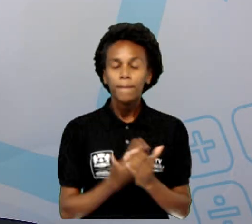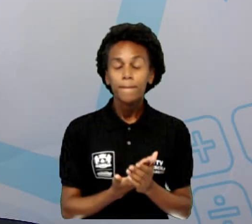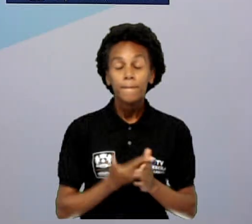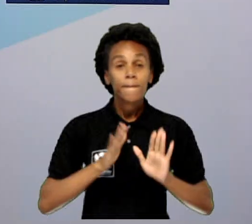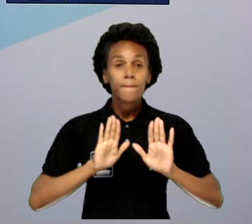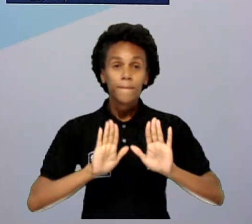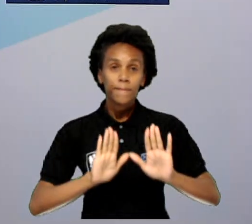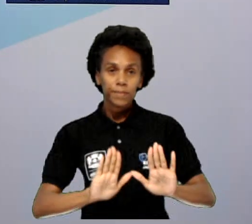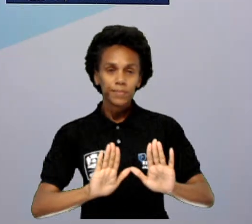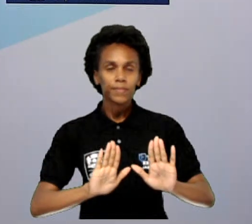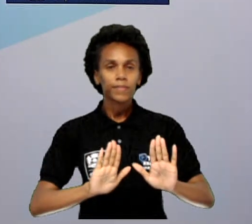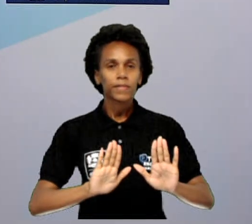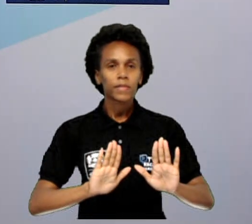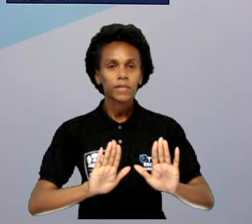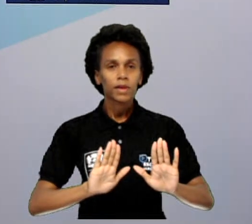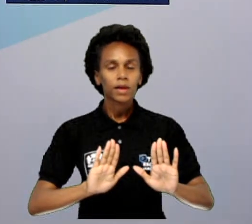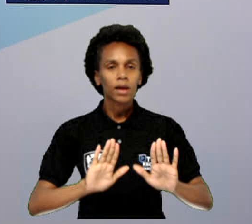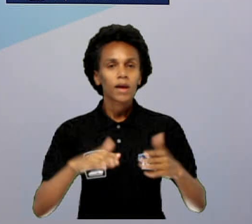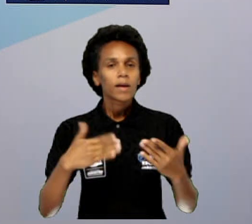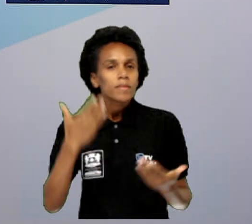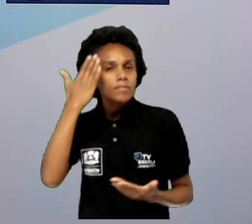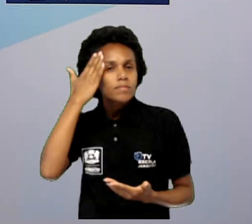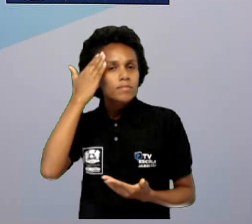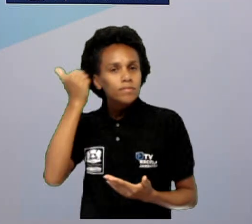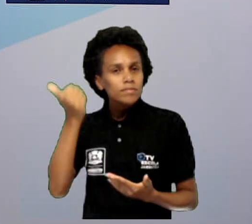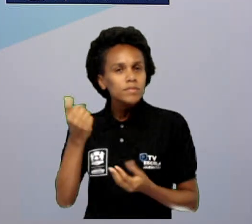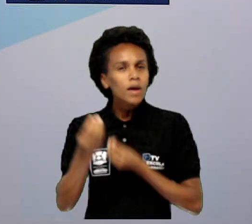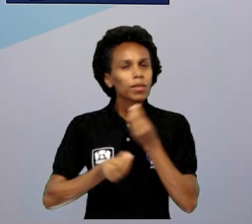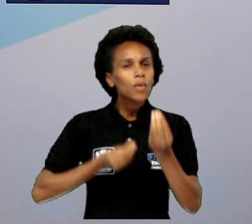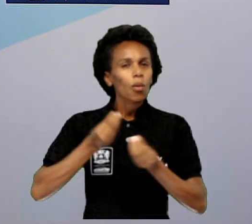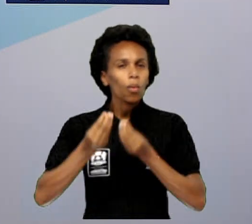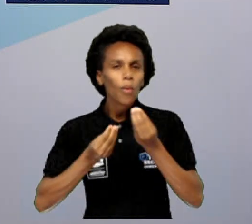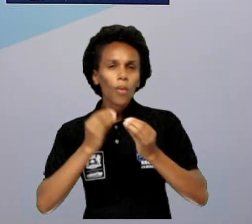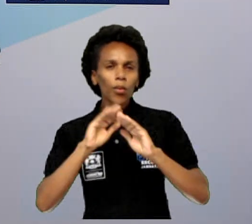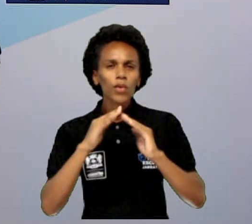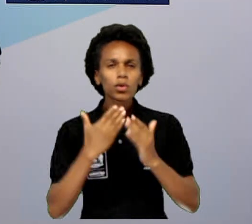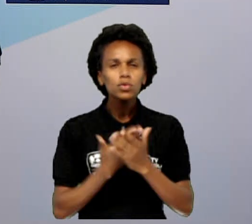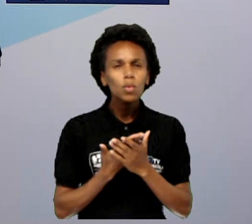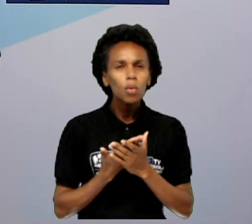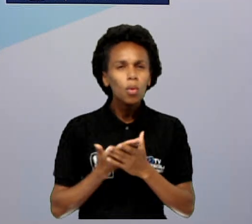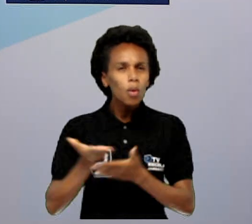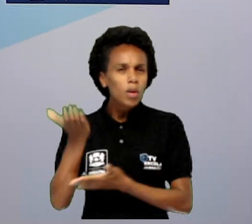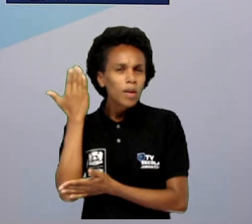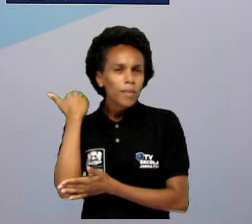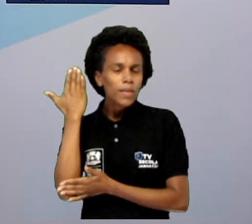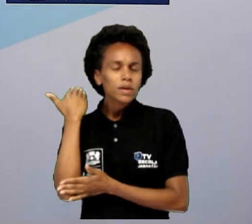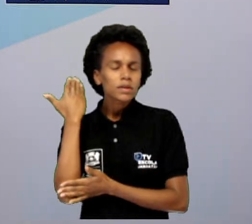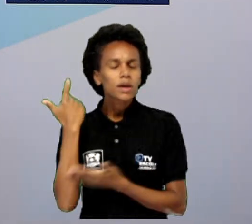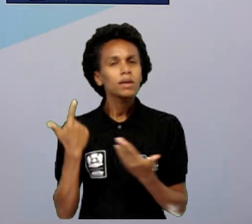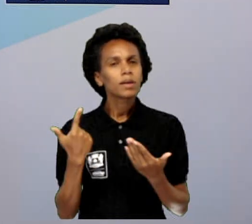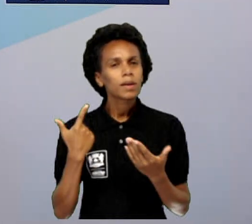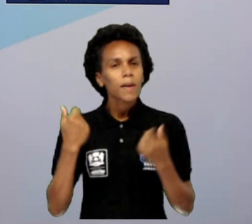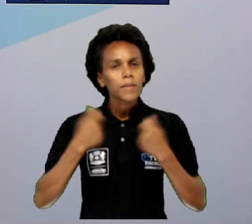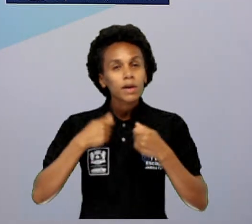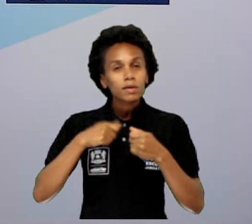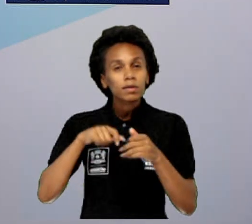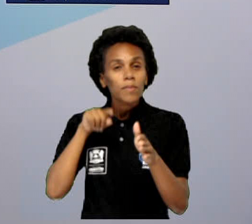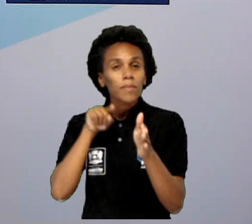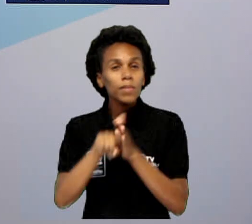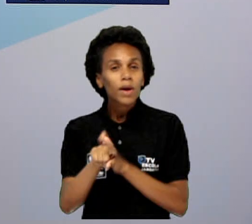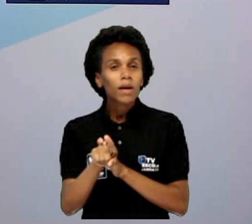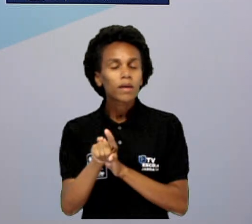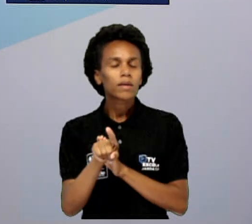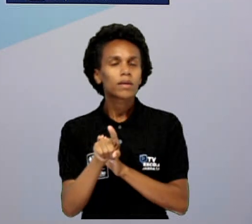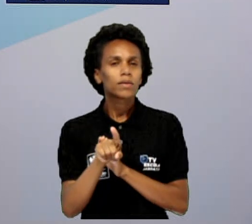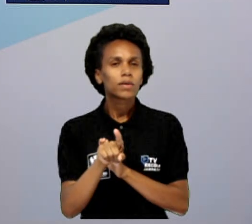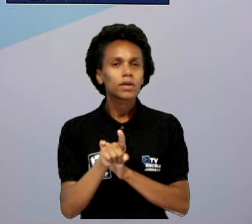passado, a gente precisa buscar com as pessoas mais antigas, pessoas mais velhas que nós, tá certo? Então, qual é o